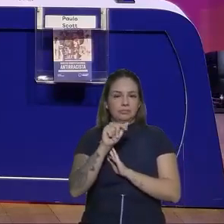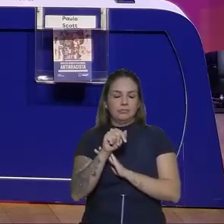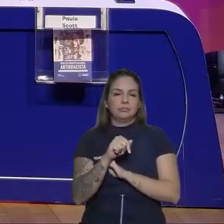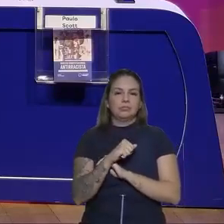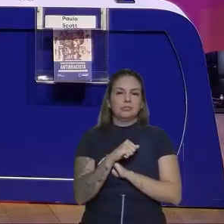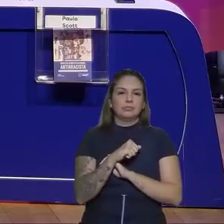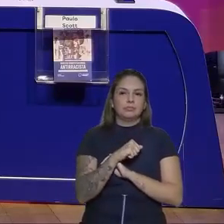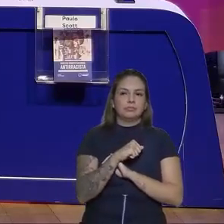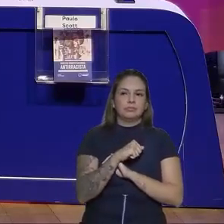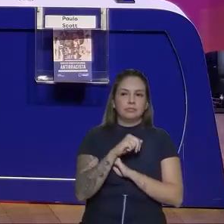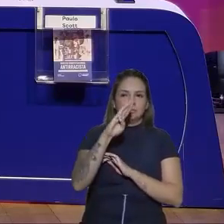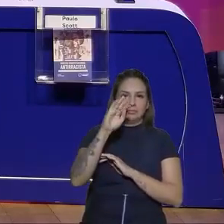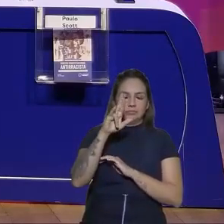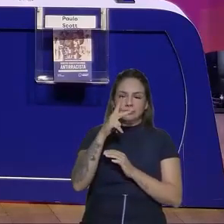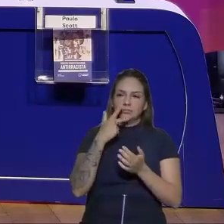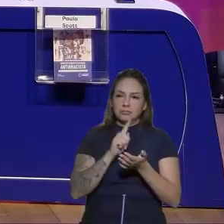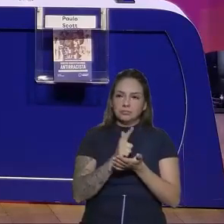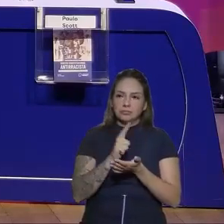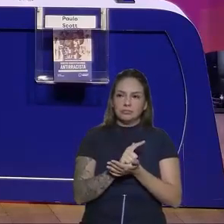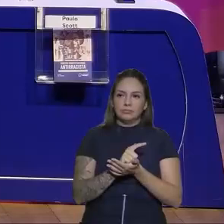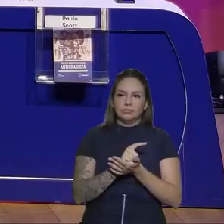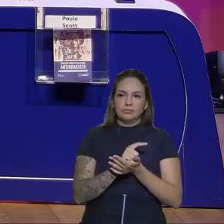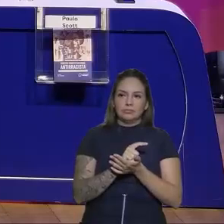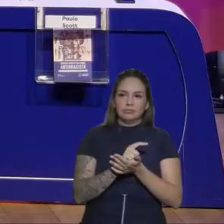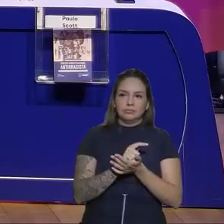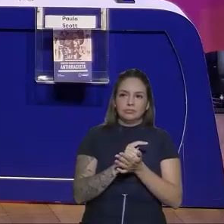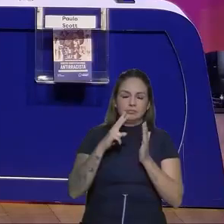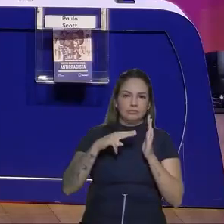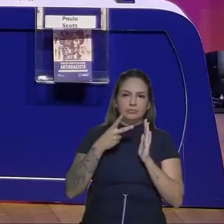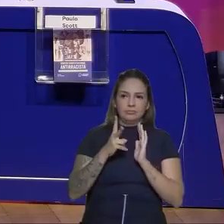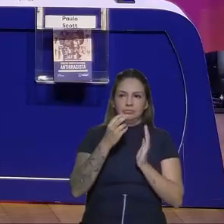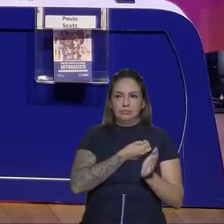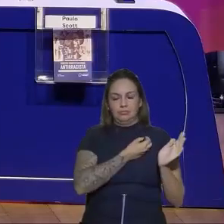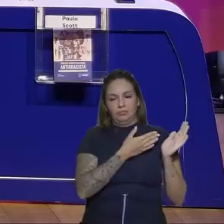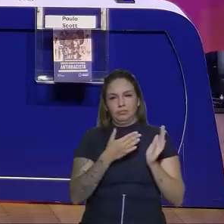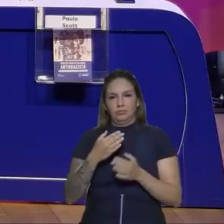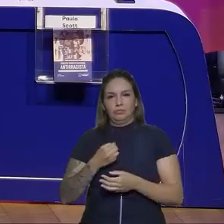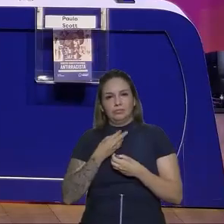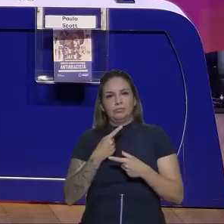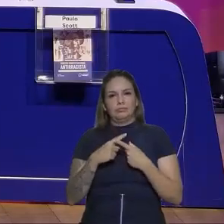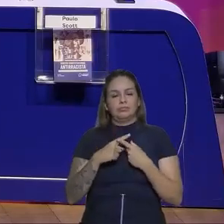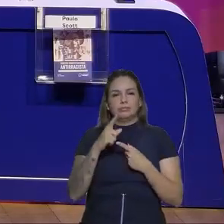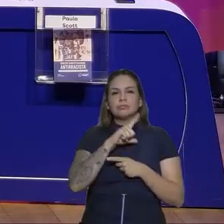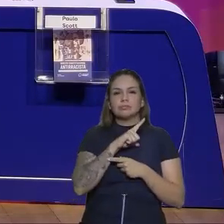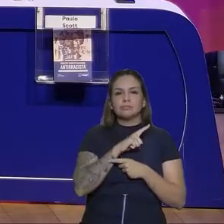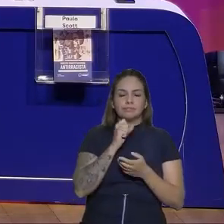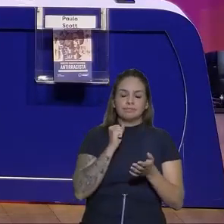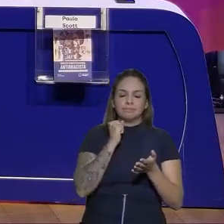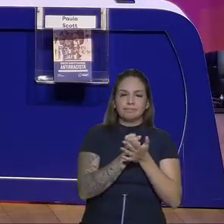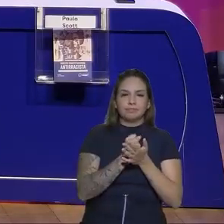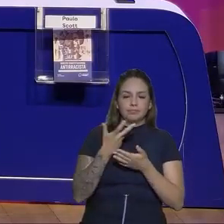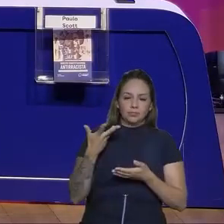literário, né? Miriam Leitão, a jornalista que desde sempre, a vida inteira, leu poesia porque aquilo tinha que